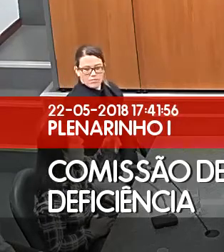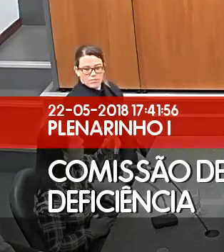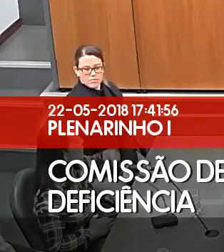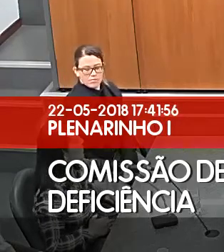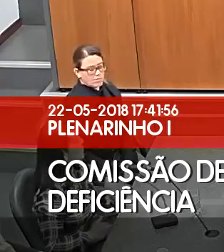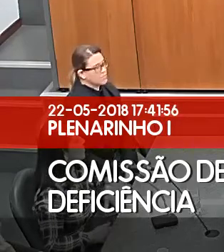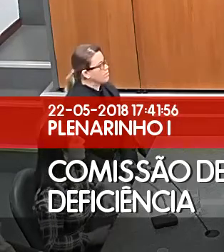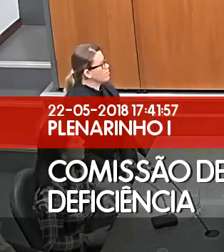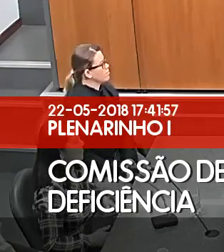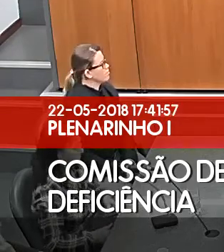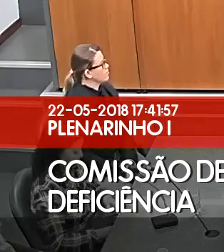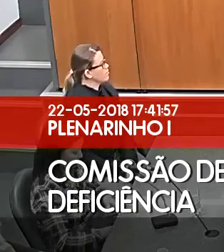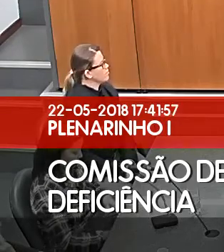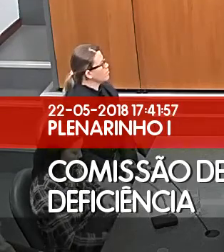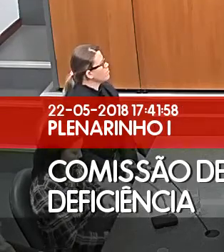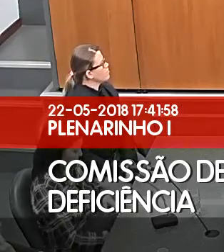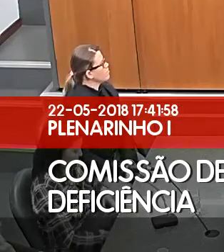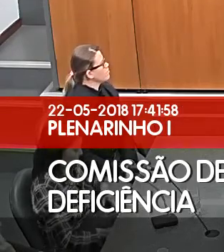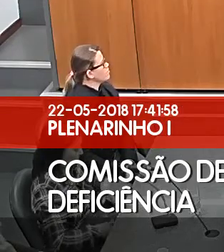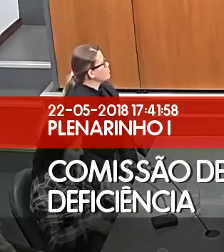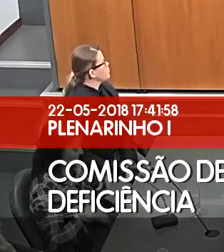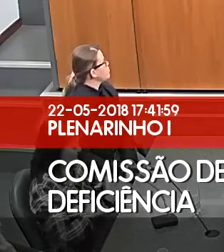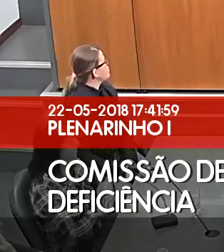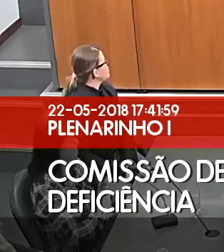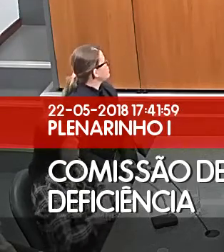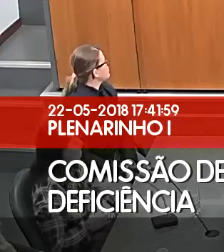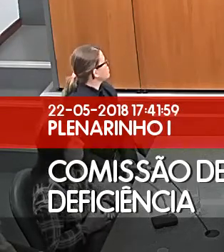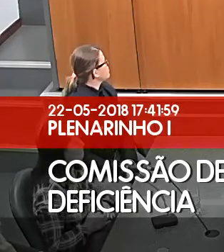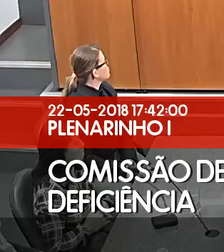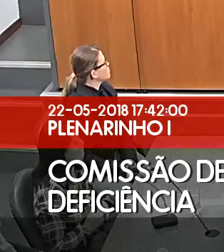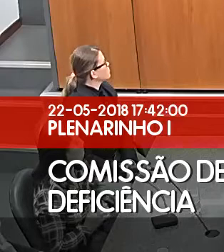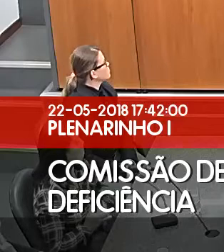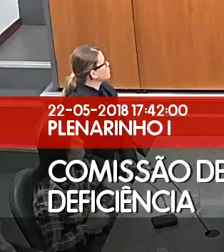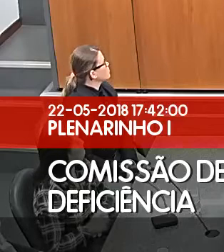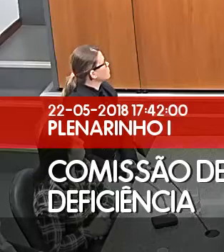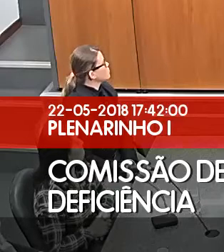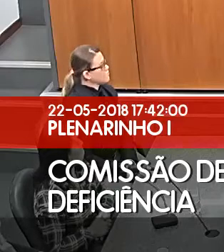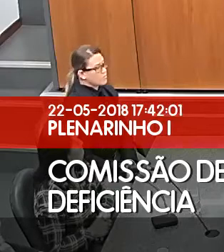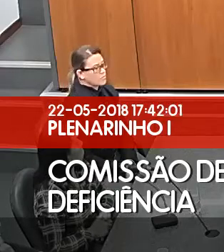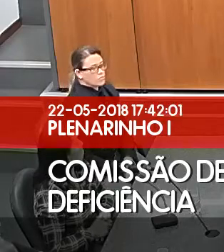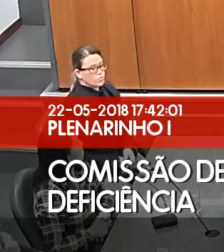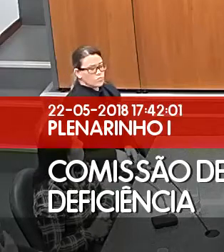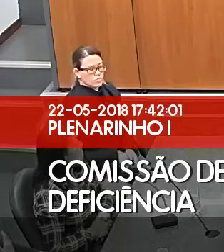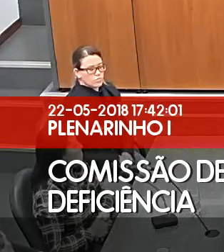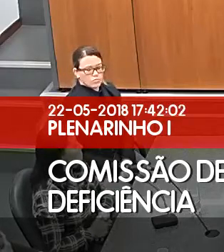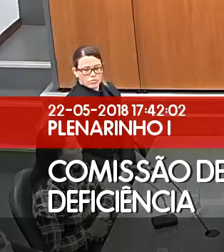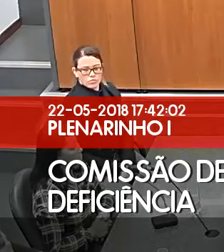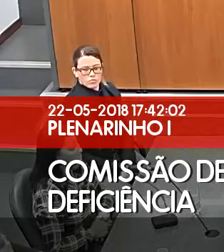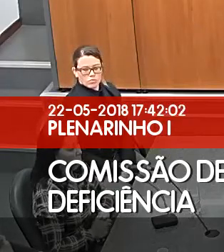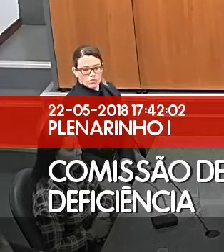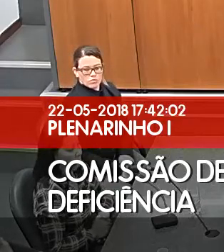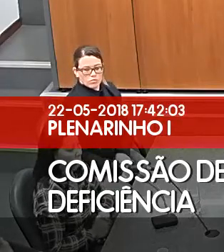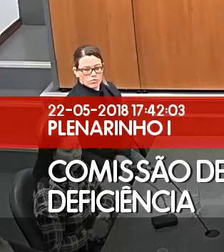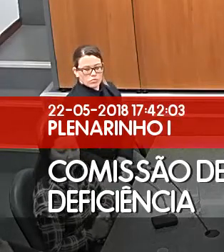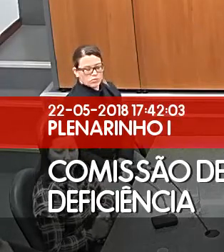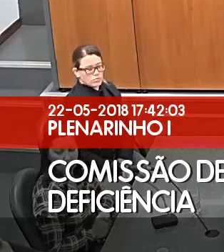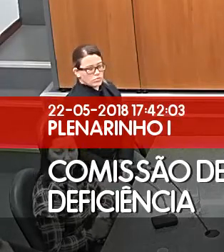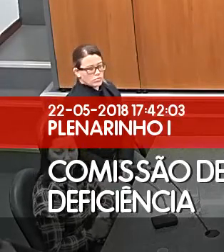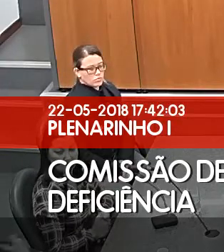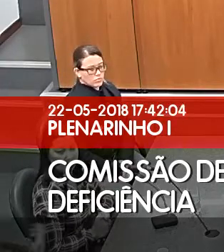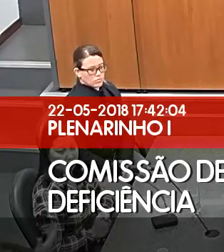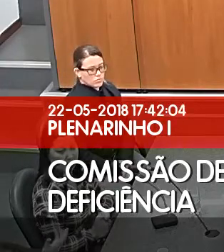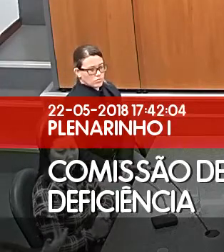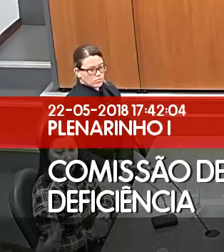Deixa lá as considerações finais. Então, eu pergunto se mais alguém aqui deseja falar